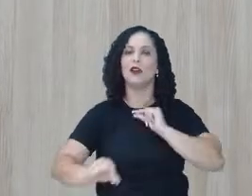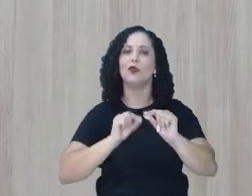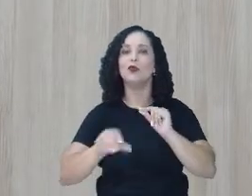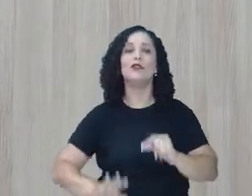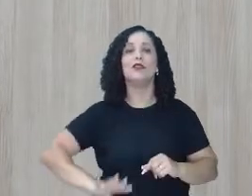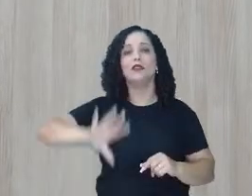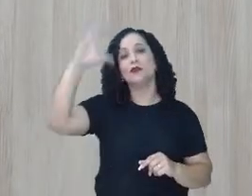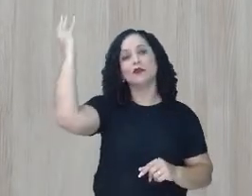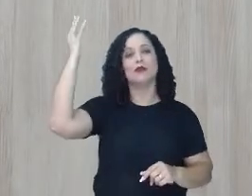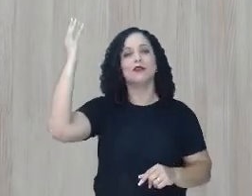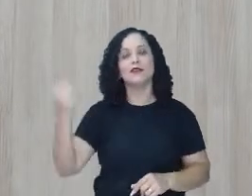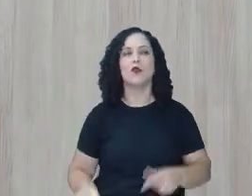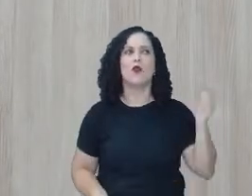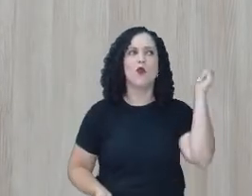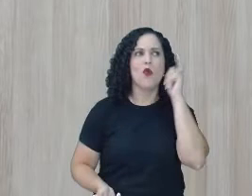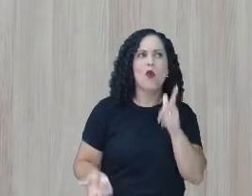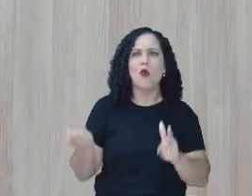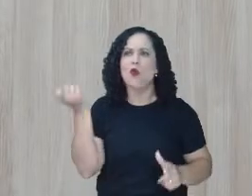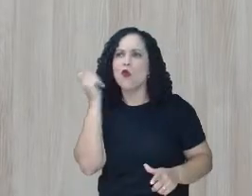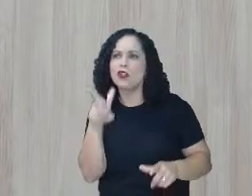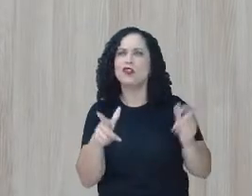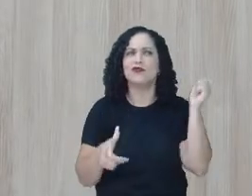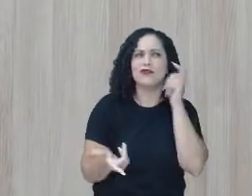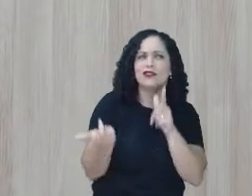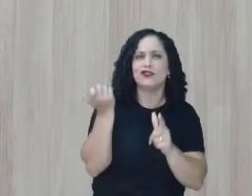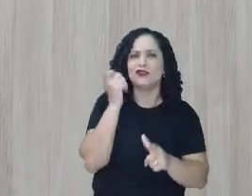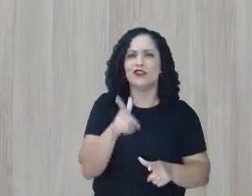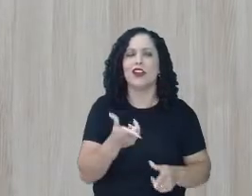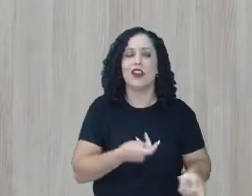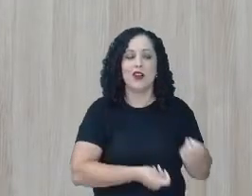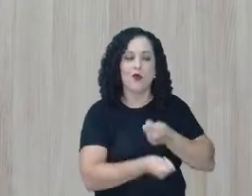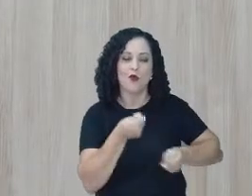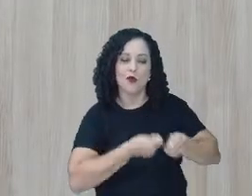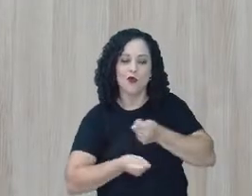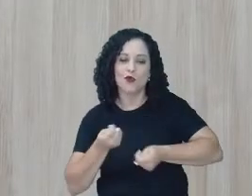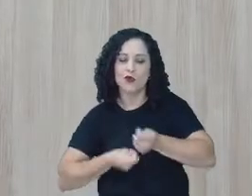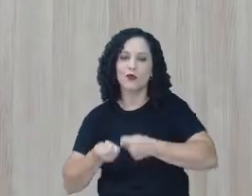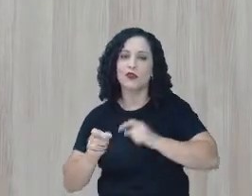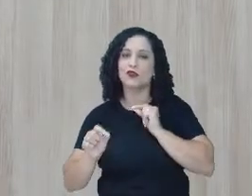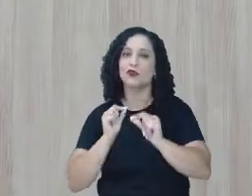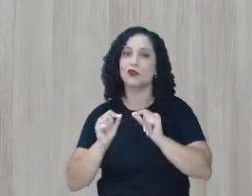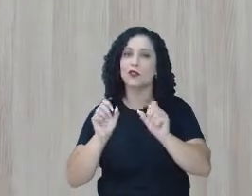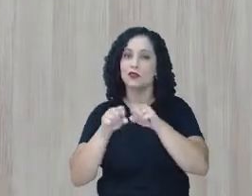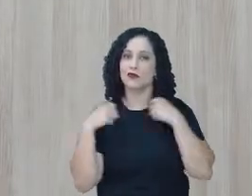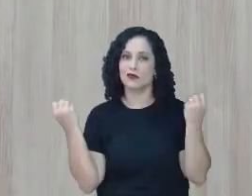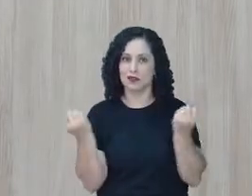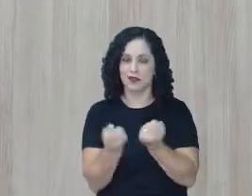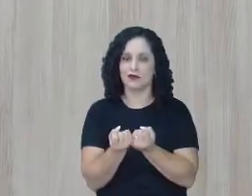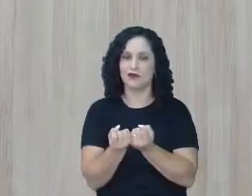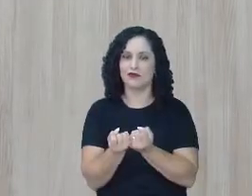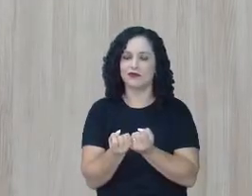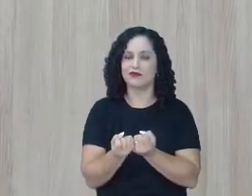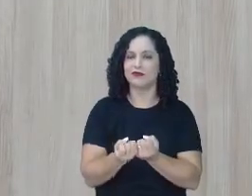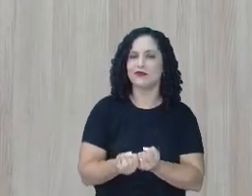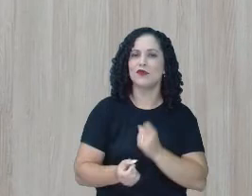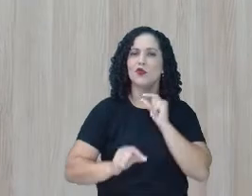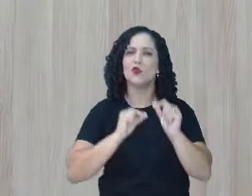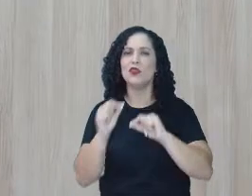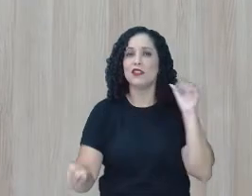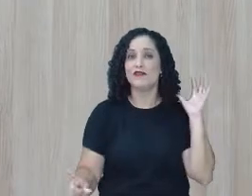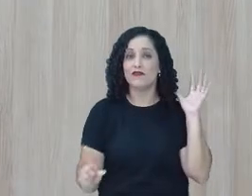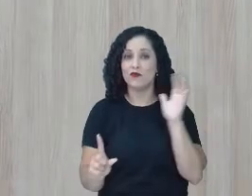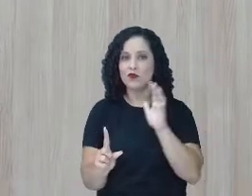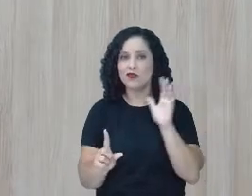aconteceu? Que conquistas sociais, que conquistas econômicas, que caminhos em prol da cidadania,